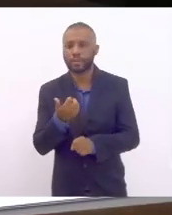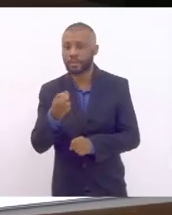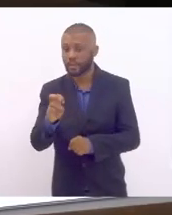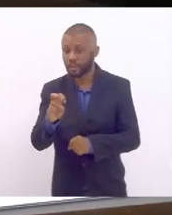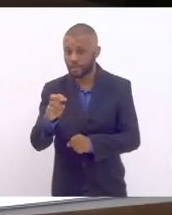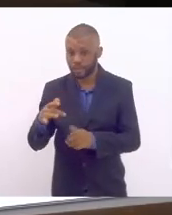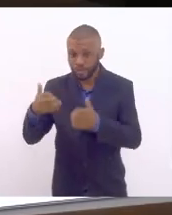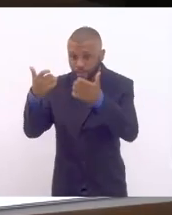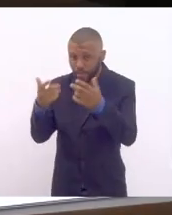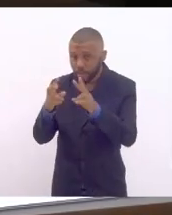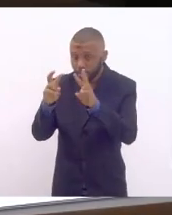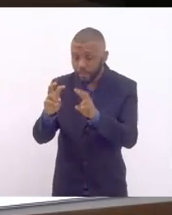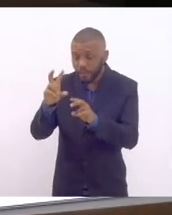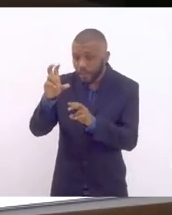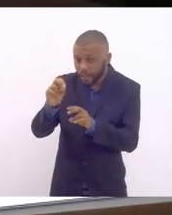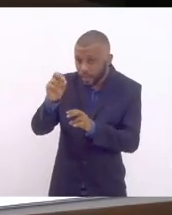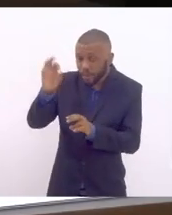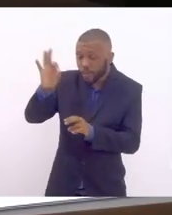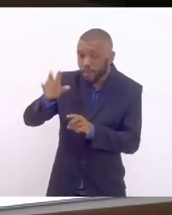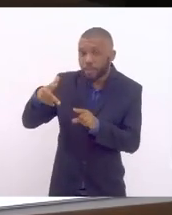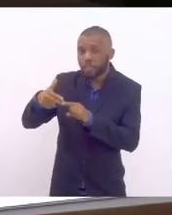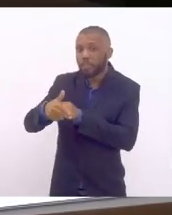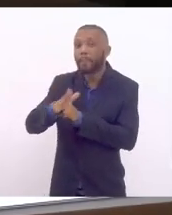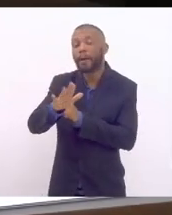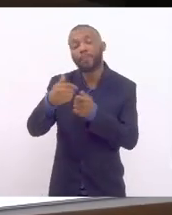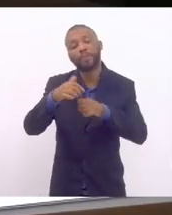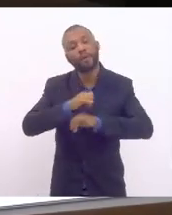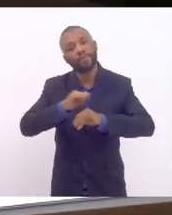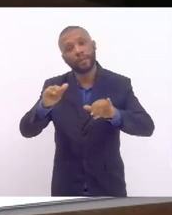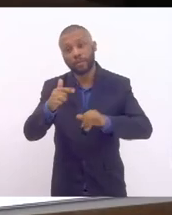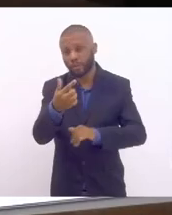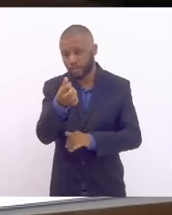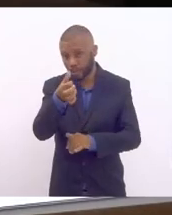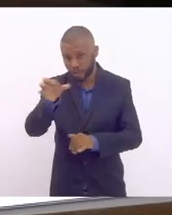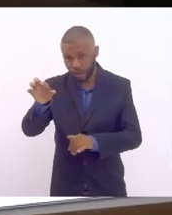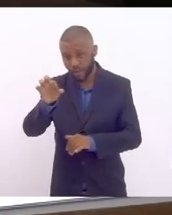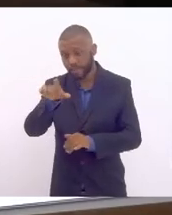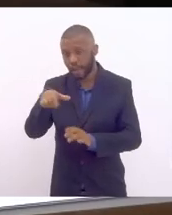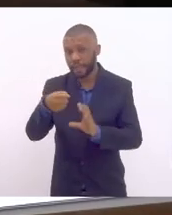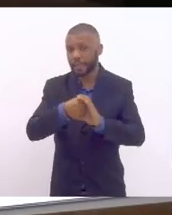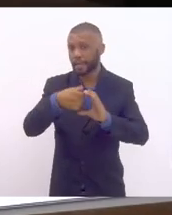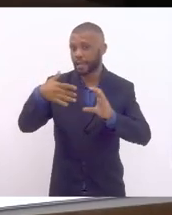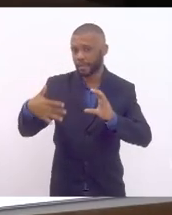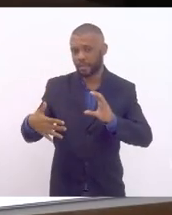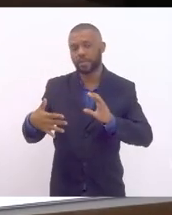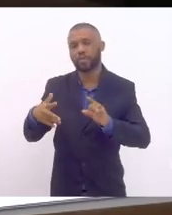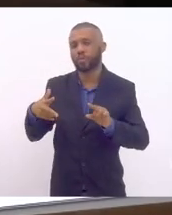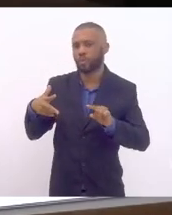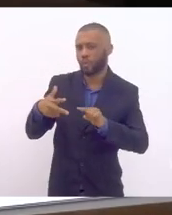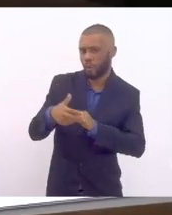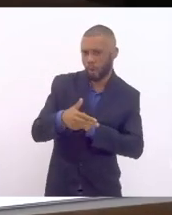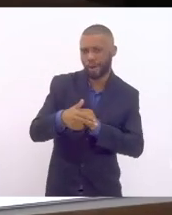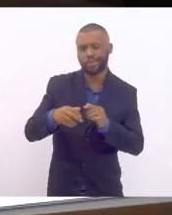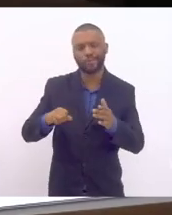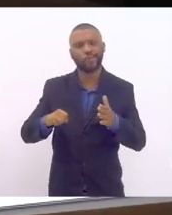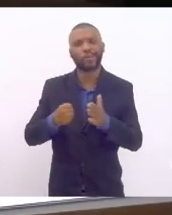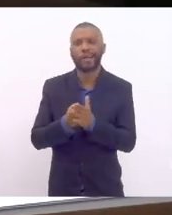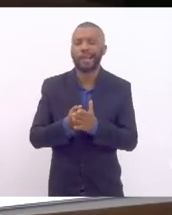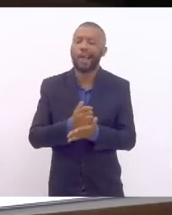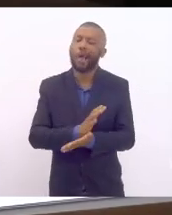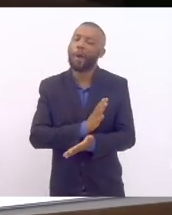mas eu tenho que registrar que desde 2019 a natureza dos corpos e dos bloqueios ela é draconiana